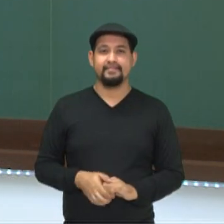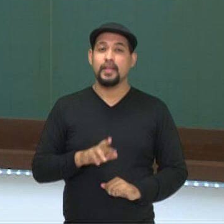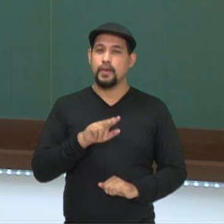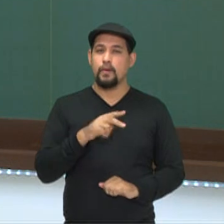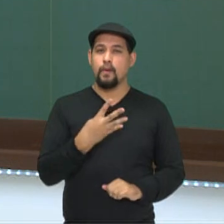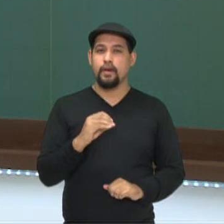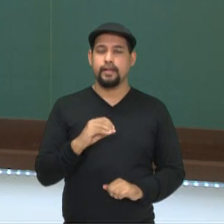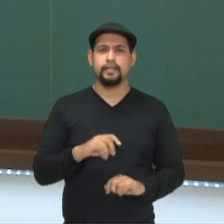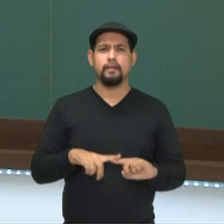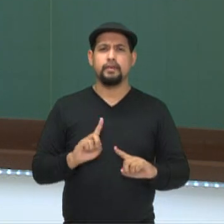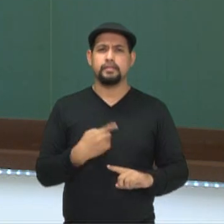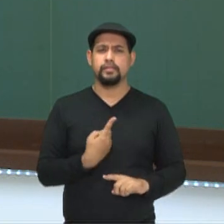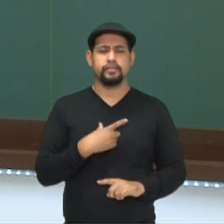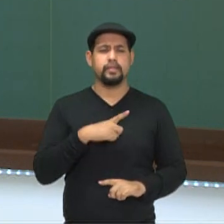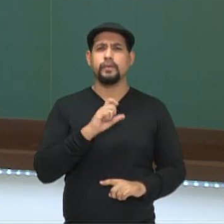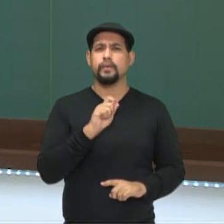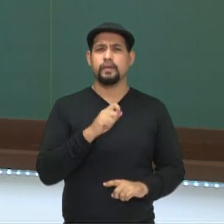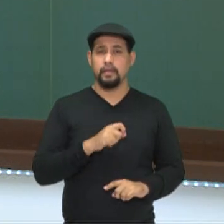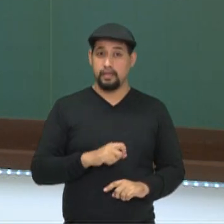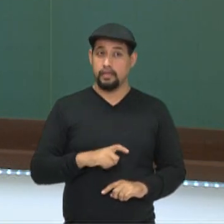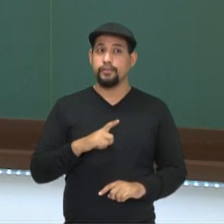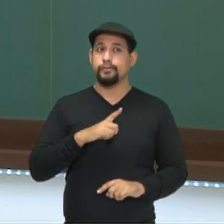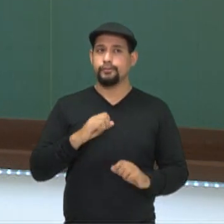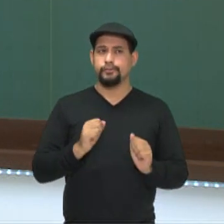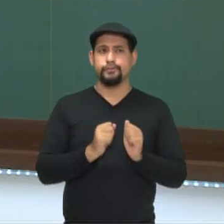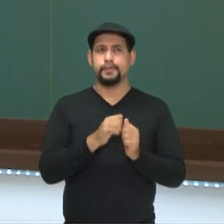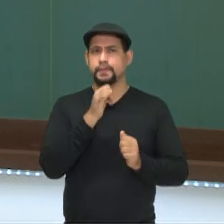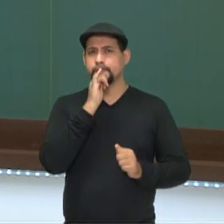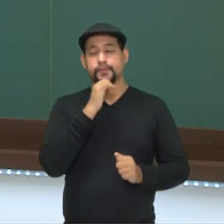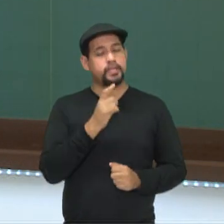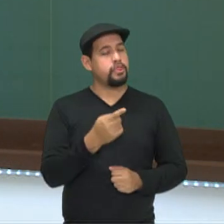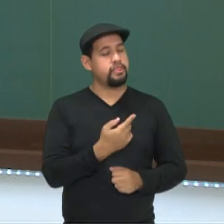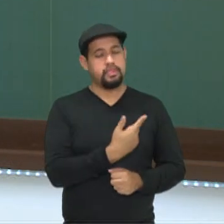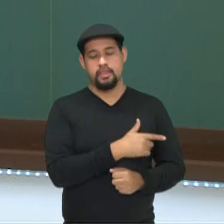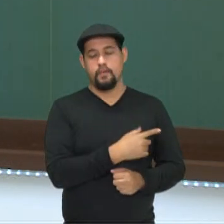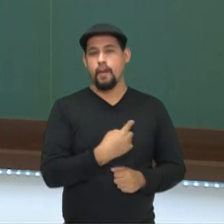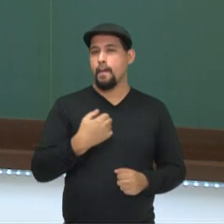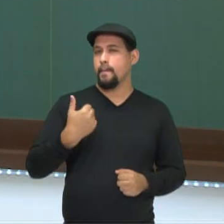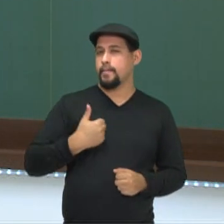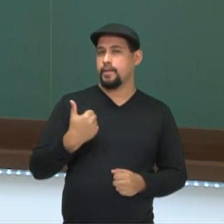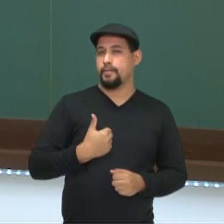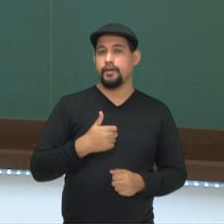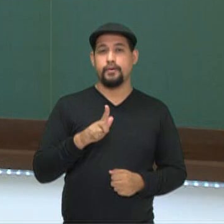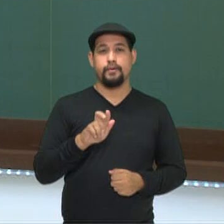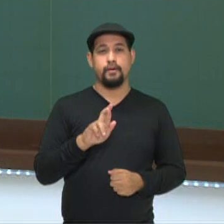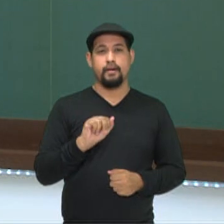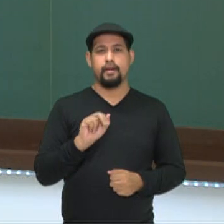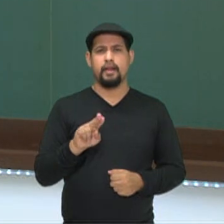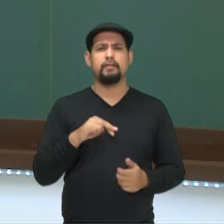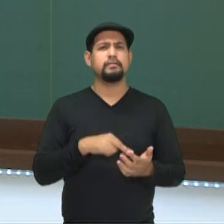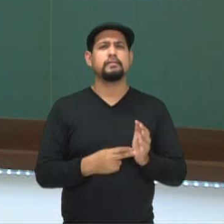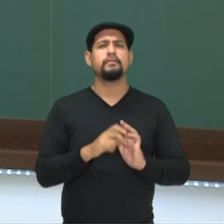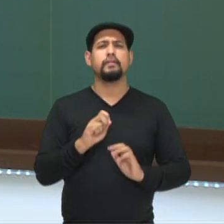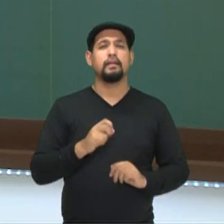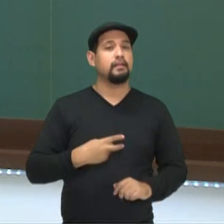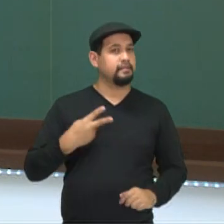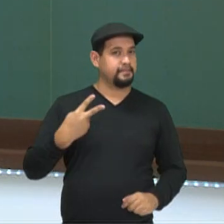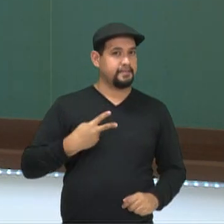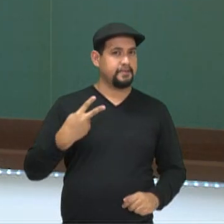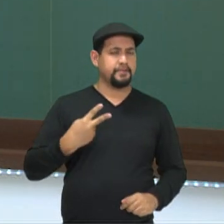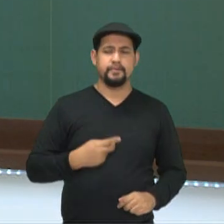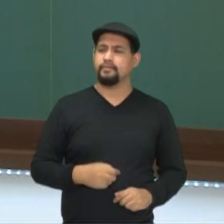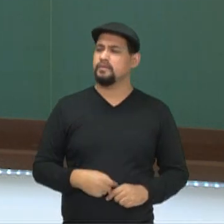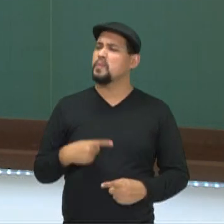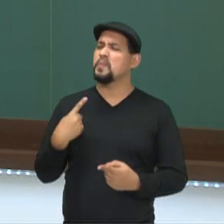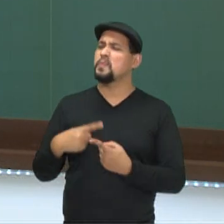40. Então, nós obtivemos aqui uma equação, gente, que não é do primeiro grau. É uma equação do segundo. Por que é